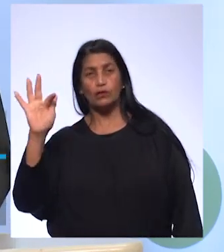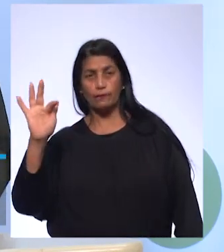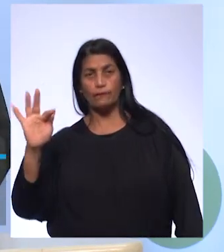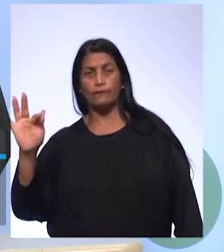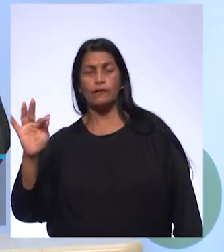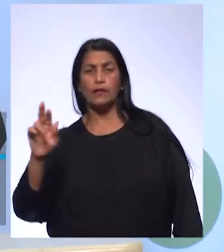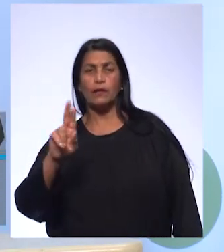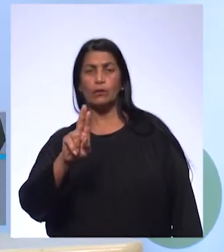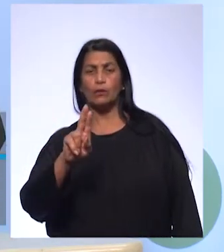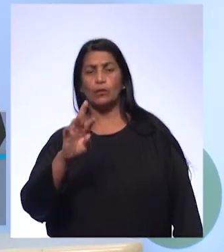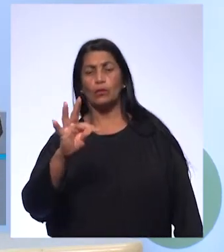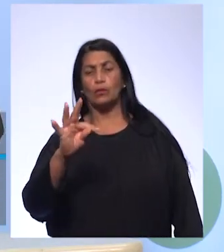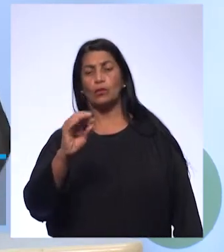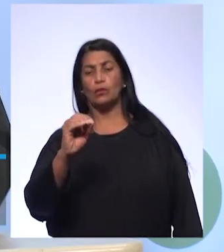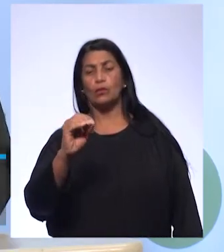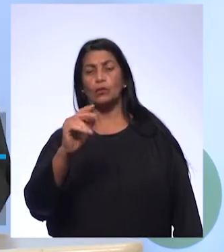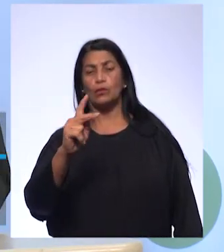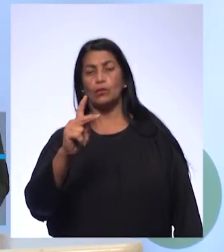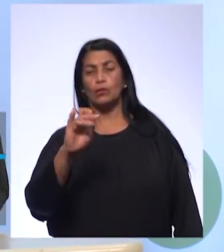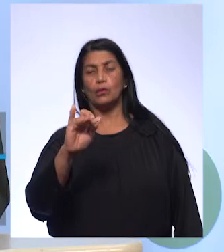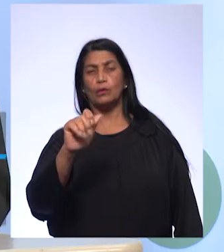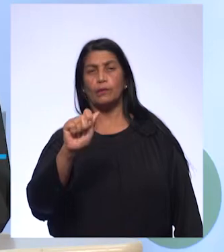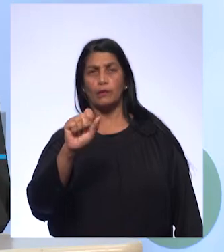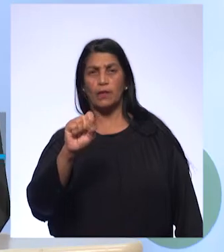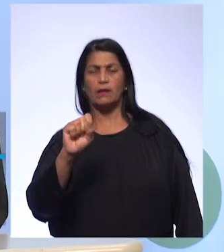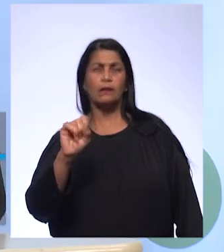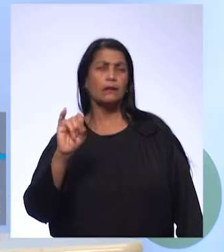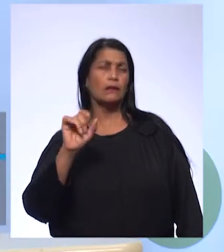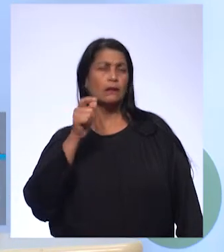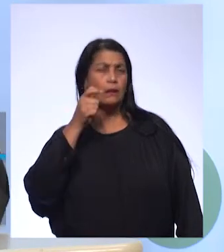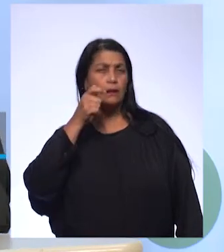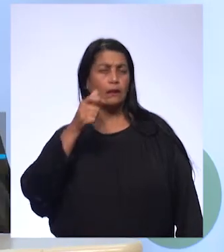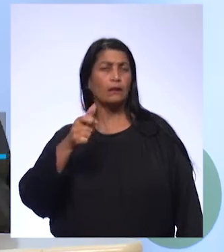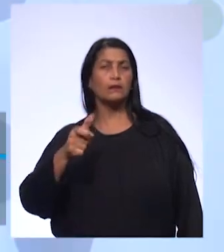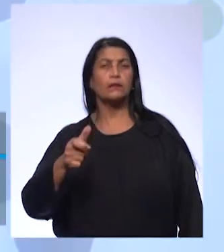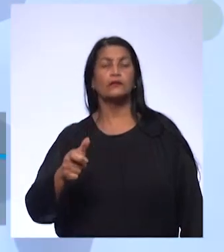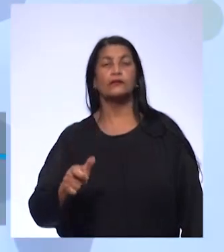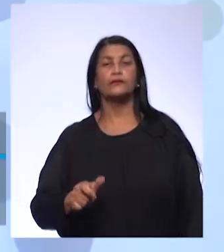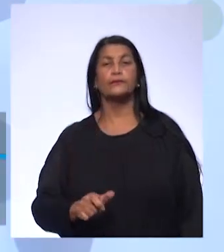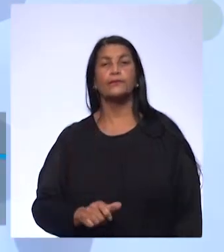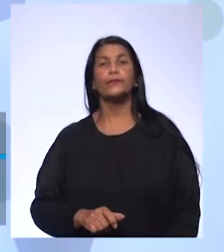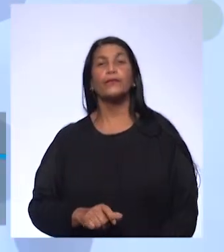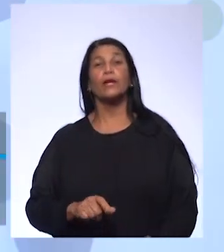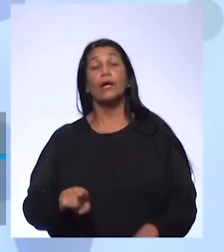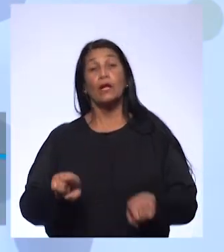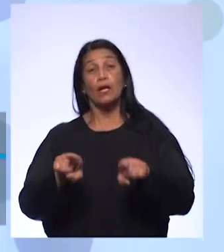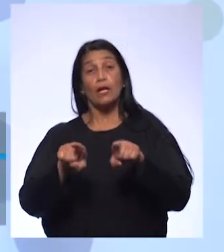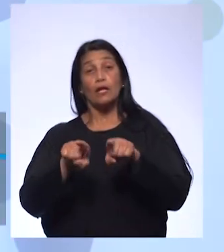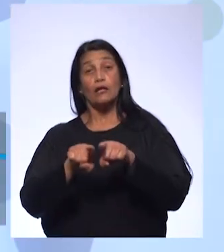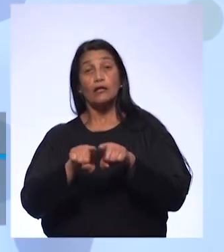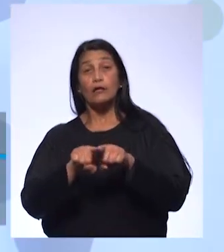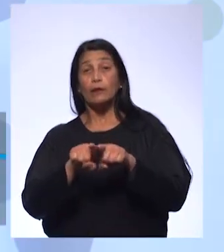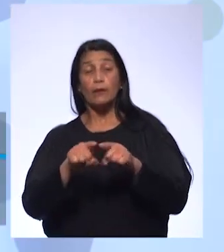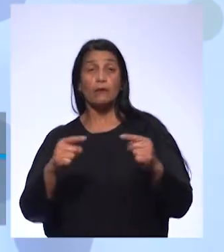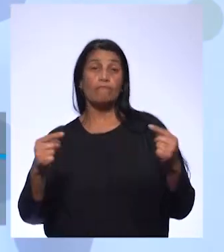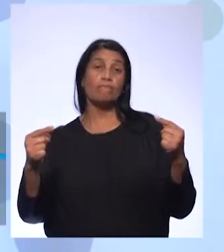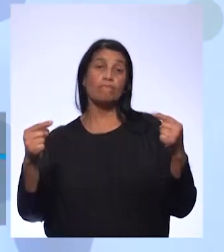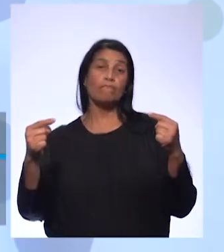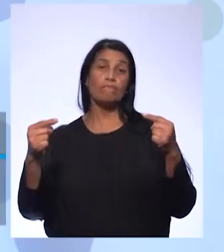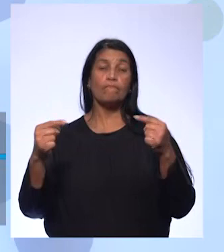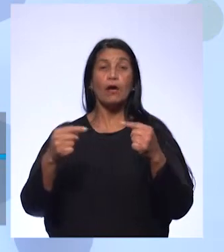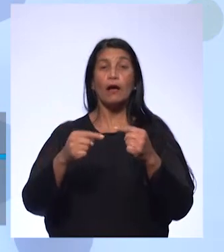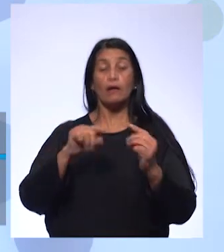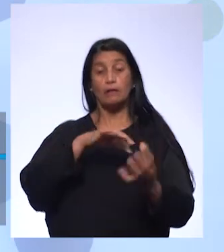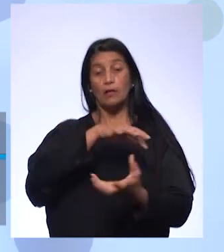das utopias, ela é bem interessante. Isso, e ela faz parte aí do ideário, ela existe